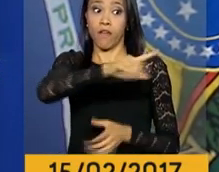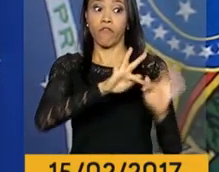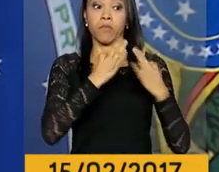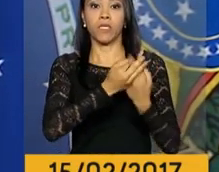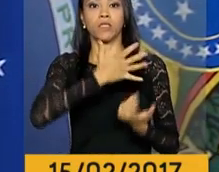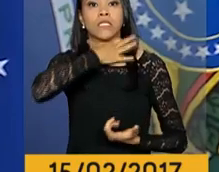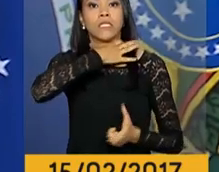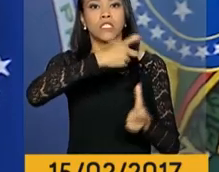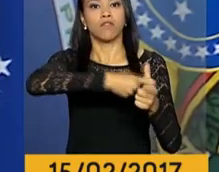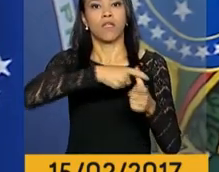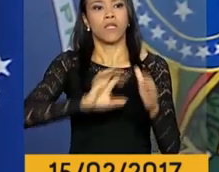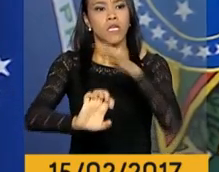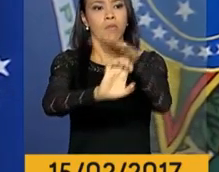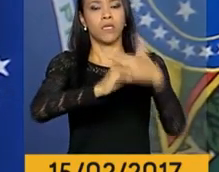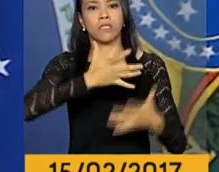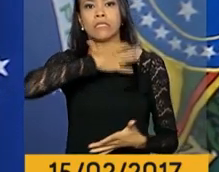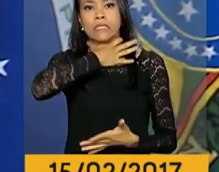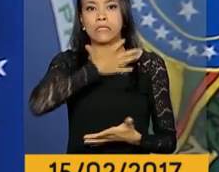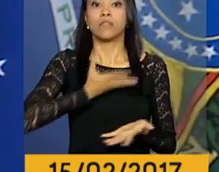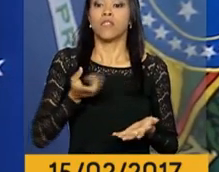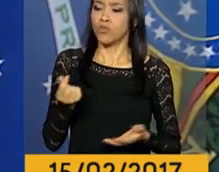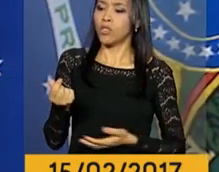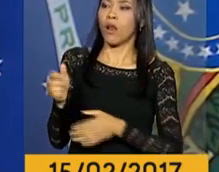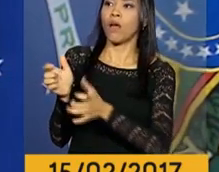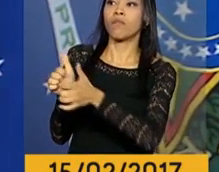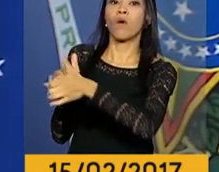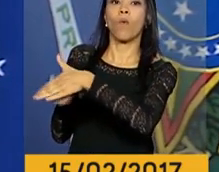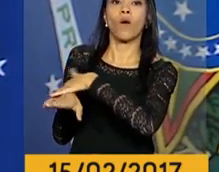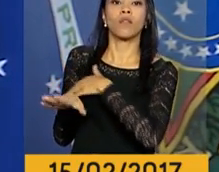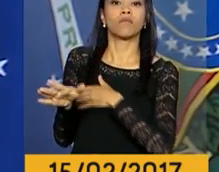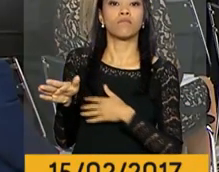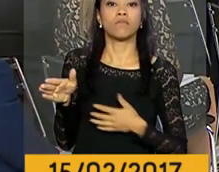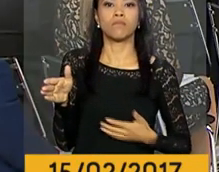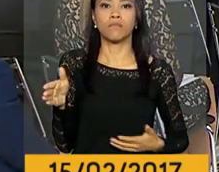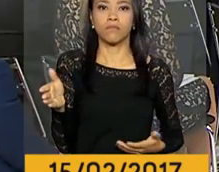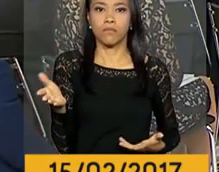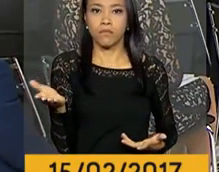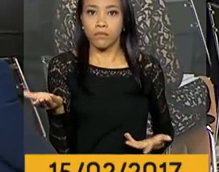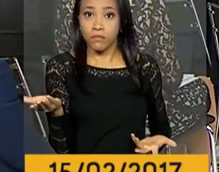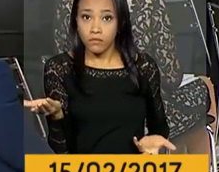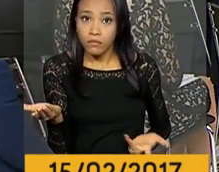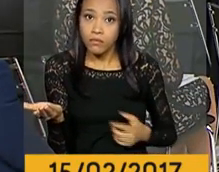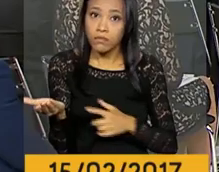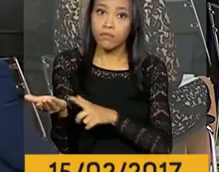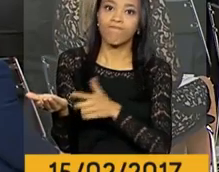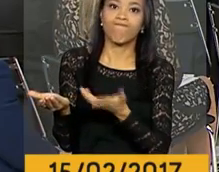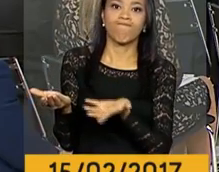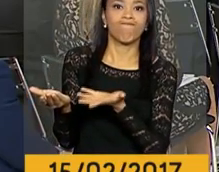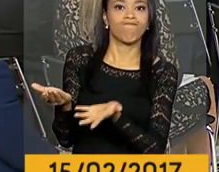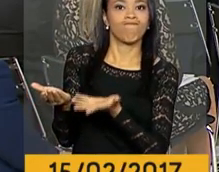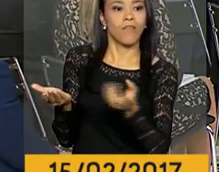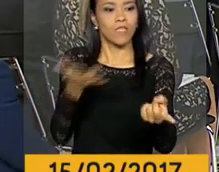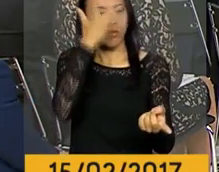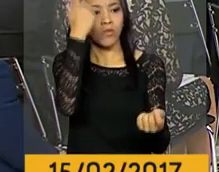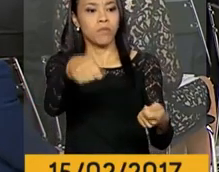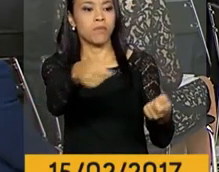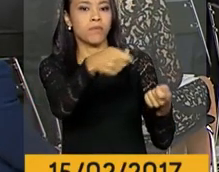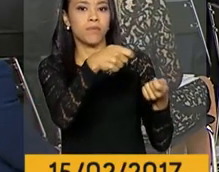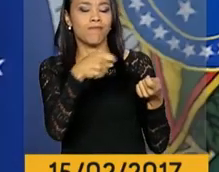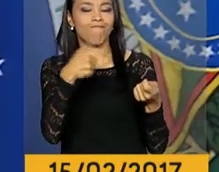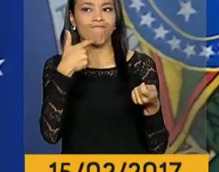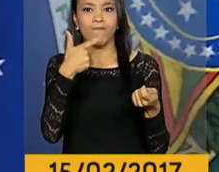endividadas, com empresas endividadas. E aquele dinheiro lá, como disse o Mereles ontem, o Estado deixa de tutelar as pessoas para dizer: